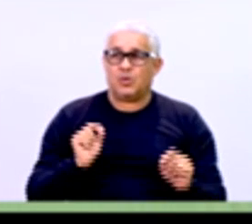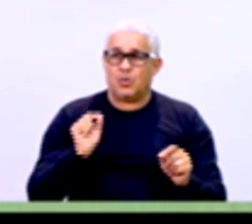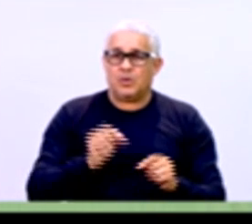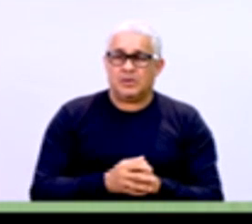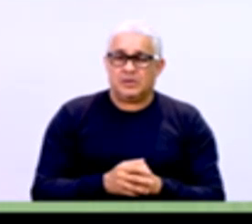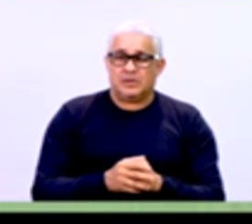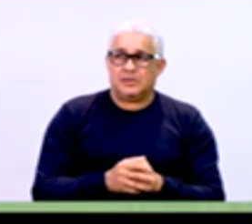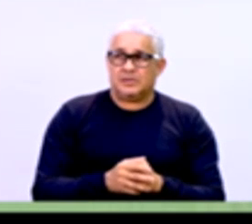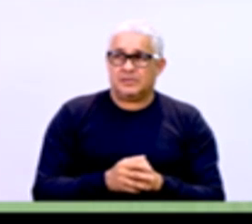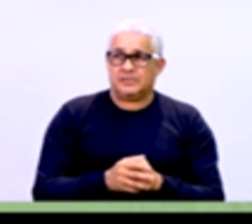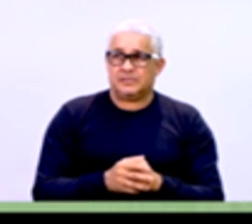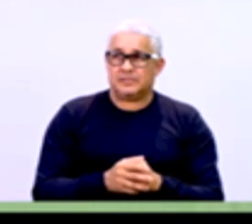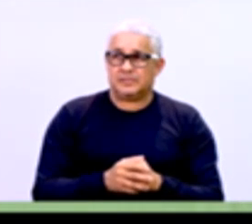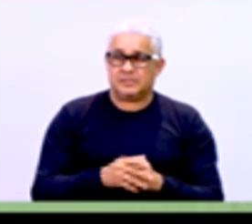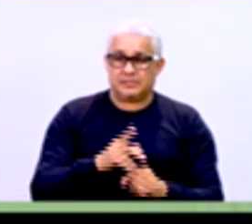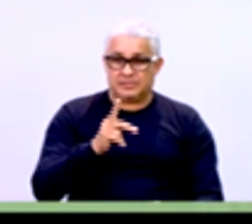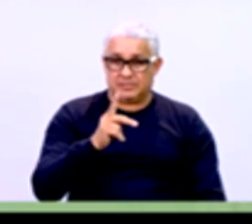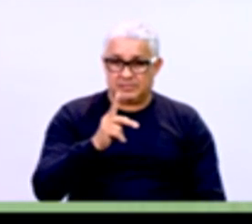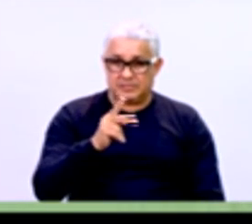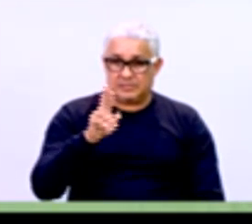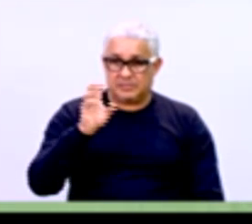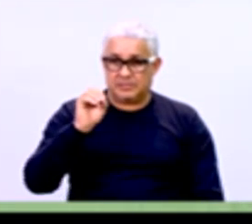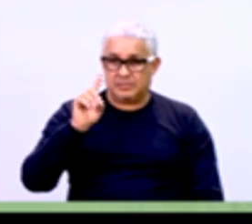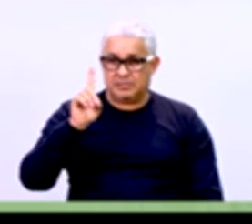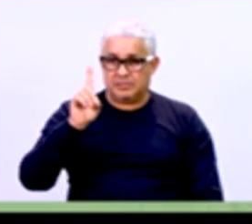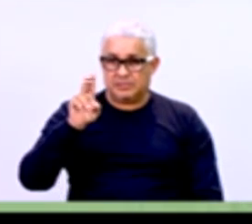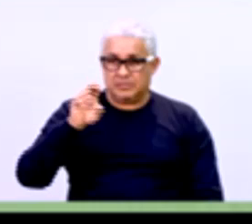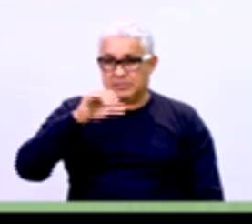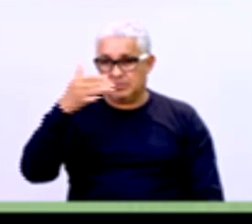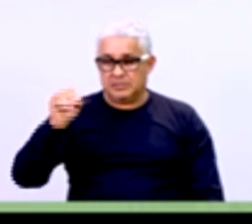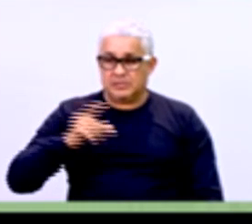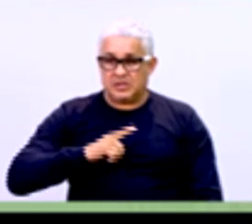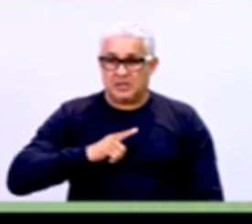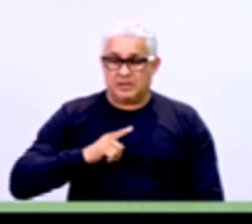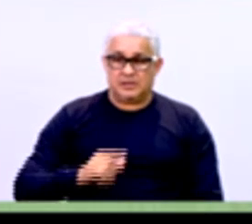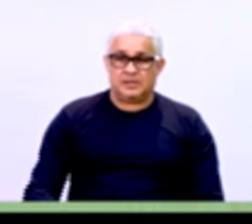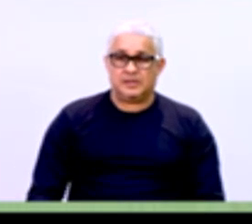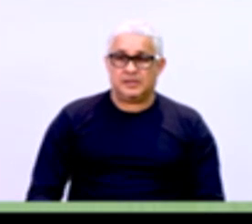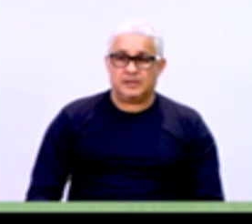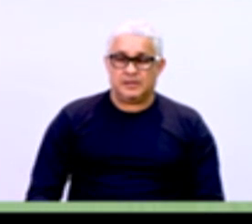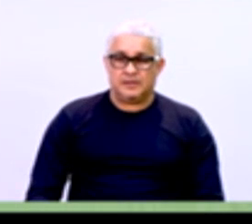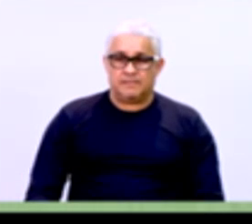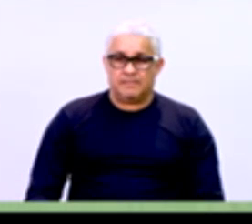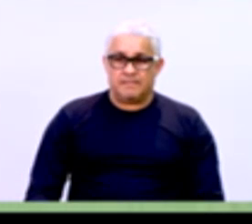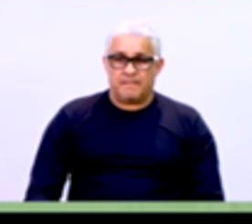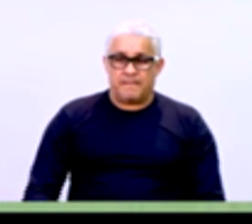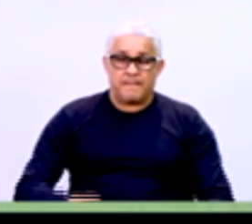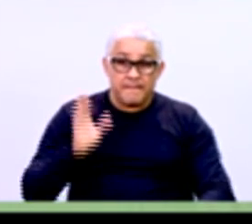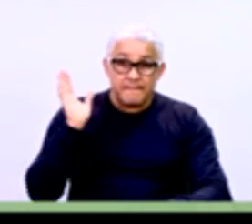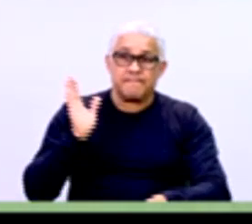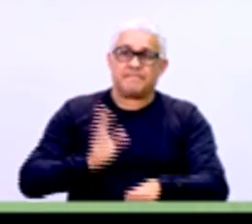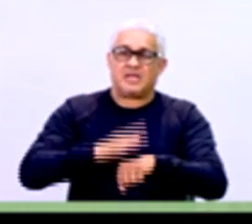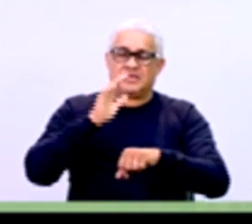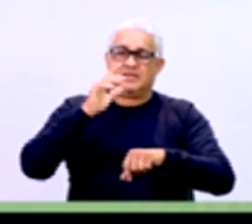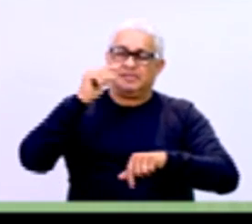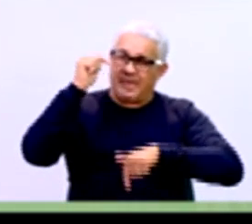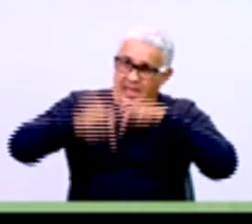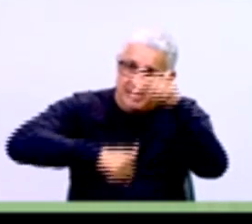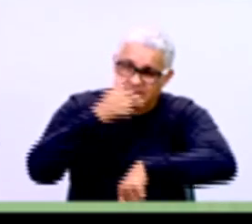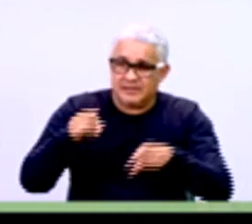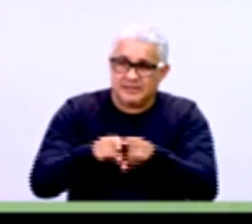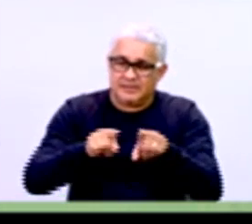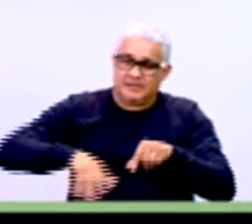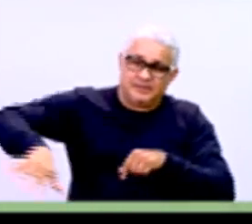na etapa de produção, há um aumento da demanda sobre bens e serviços